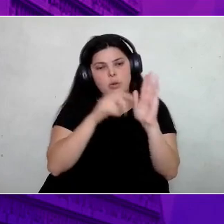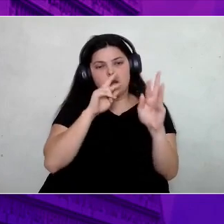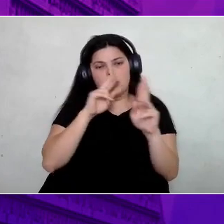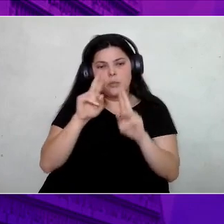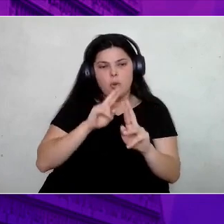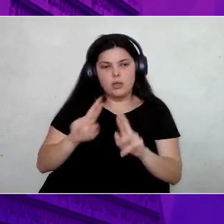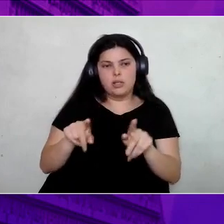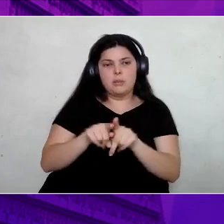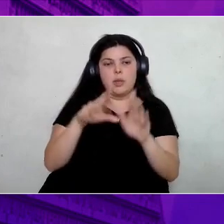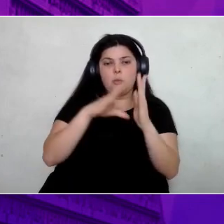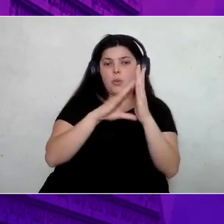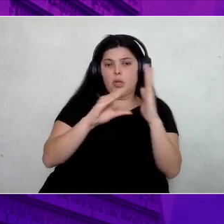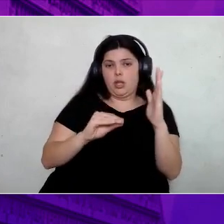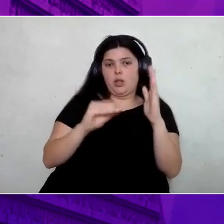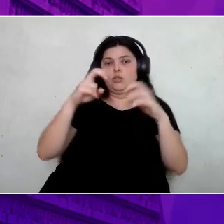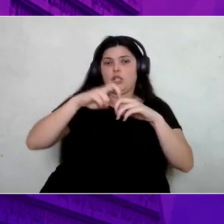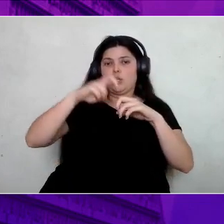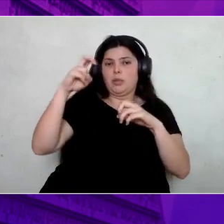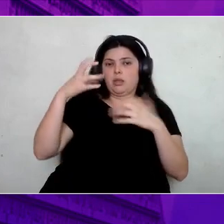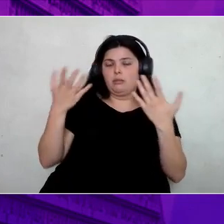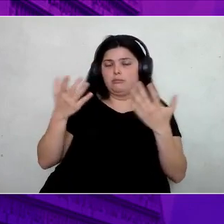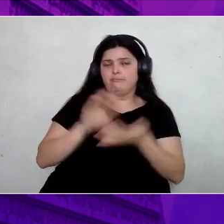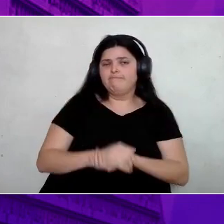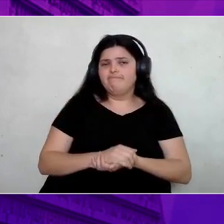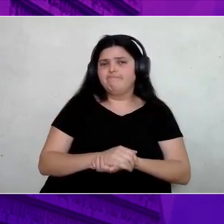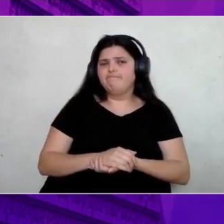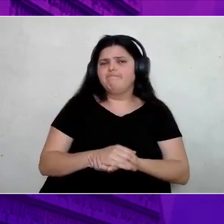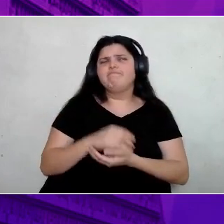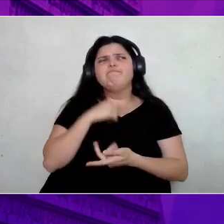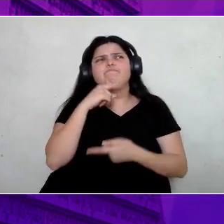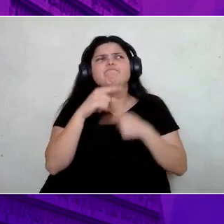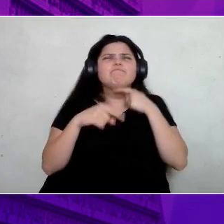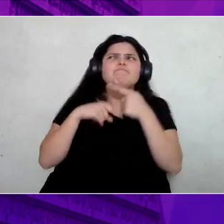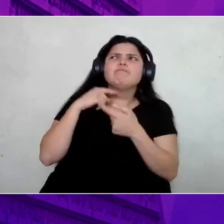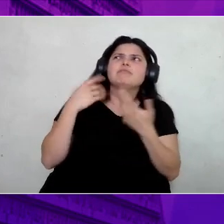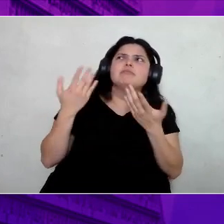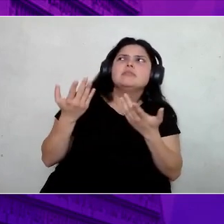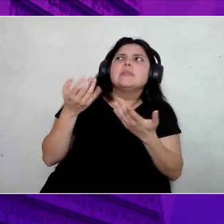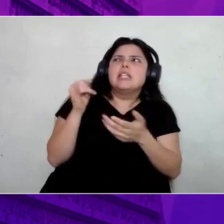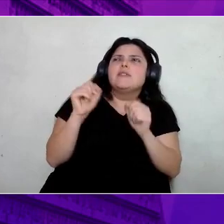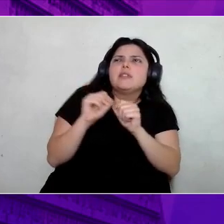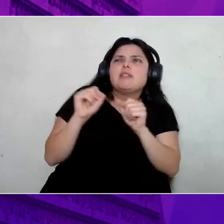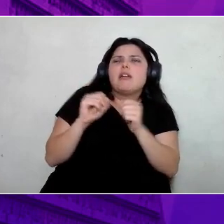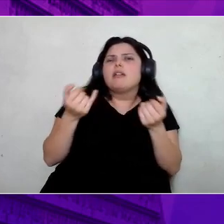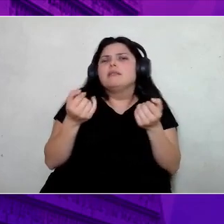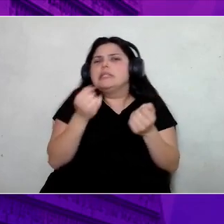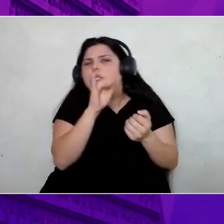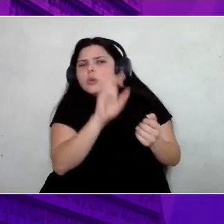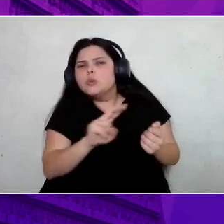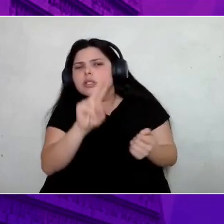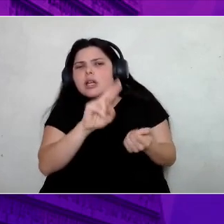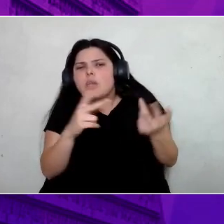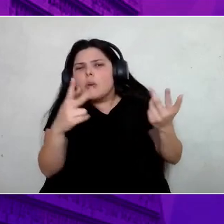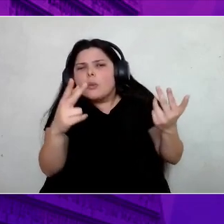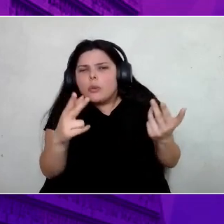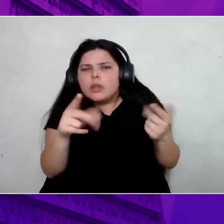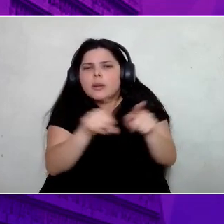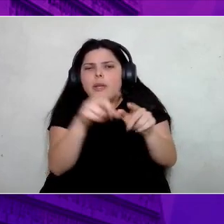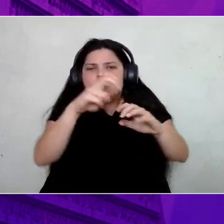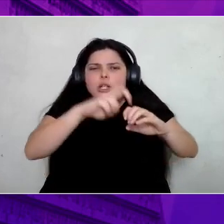modelo, e aí a gente começa a questionar, e se? E se a gente usar o ChatGPT, usar um